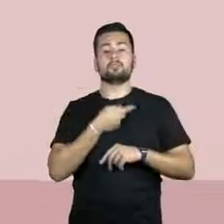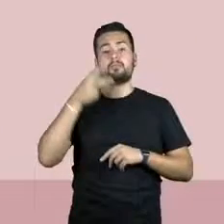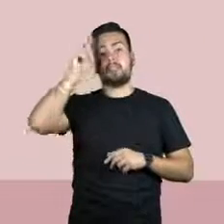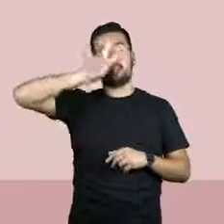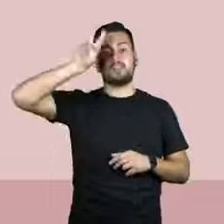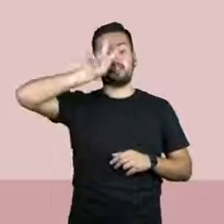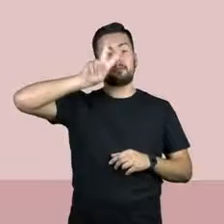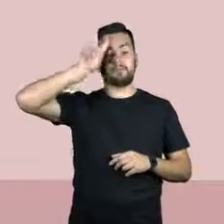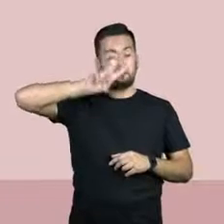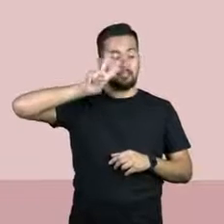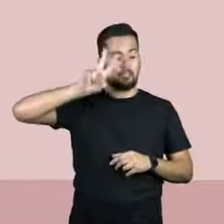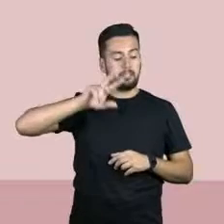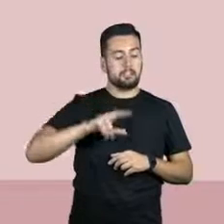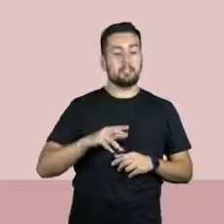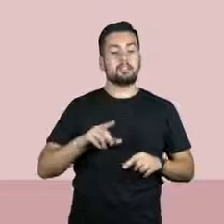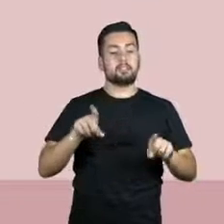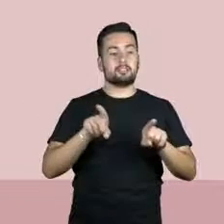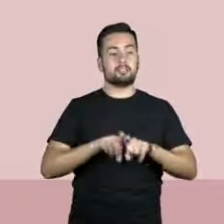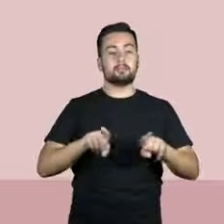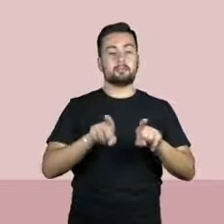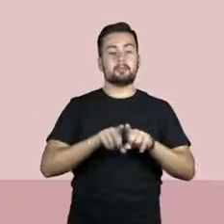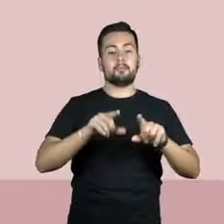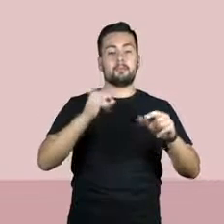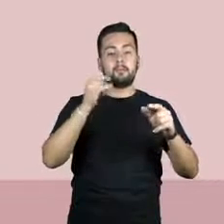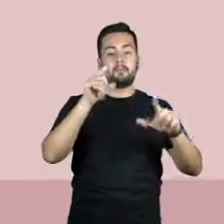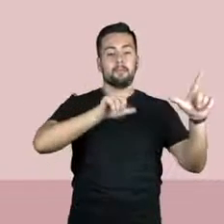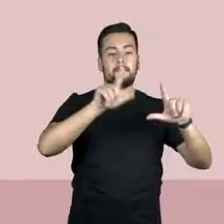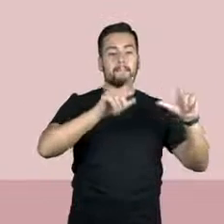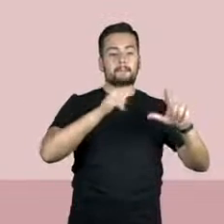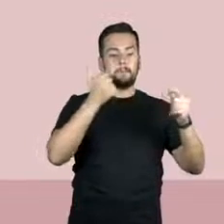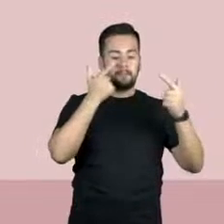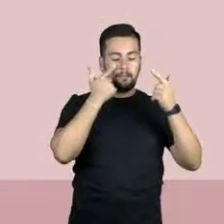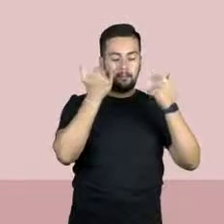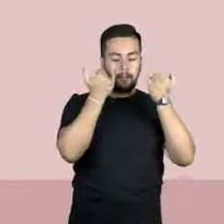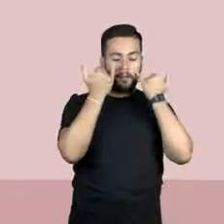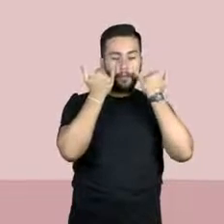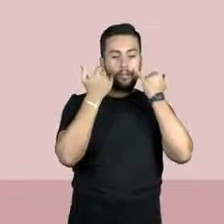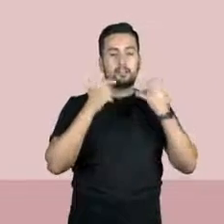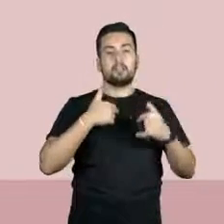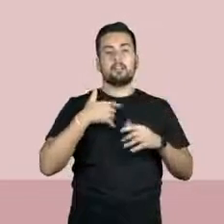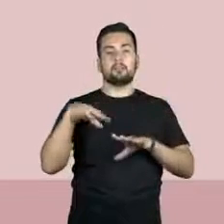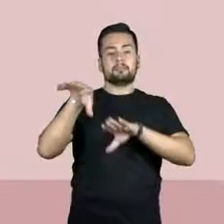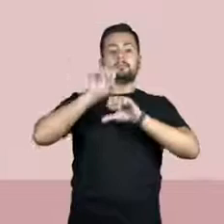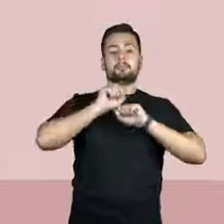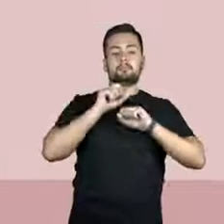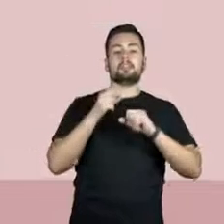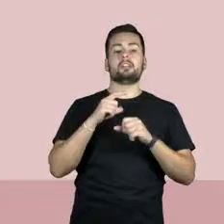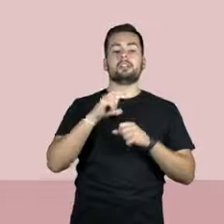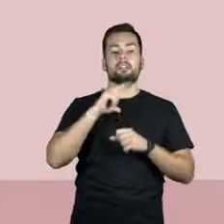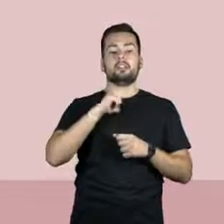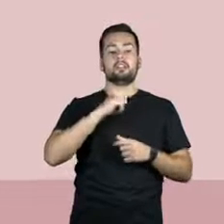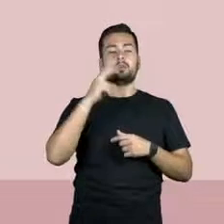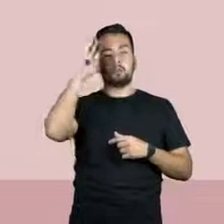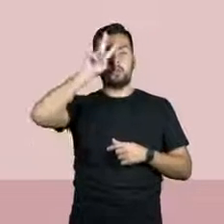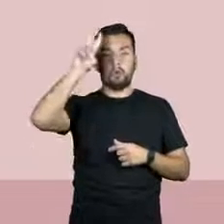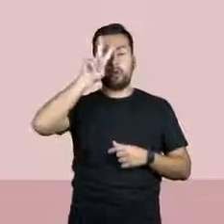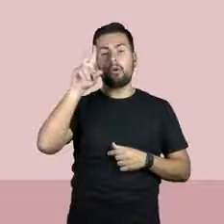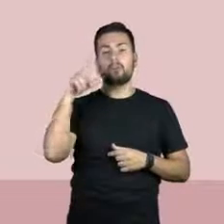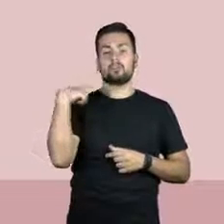alguns casos que a gente vê na mídia, tá? Aqui eu recolhi alguns, né? São casos que talvez frequentemente a gente